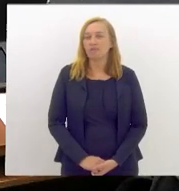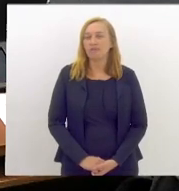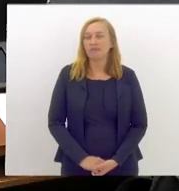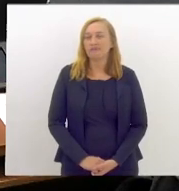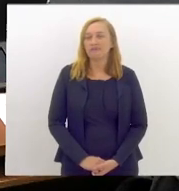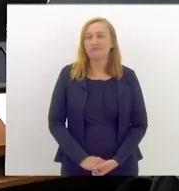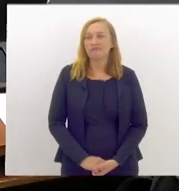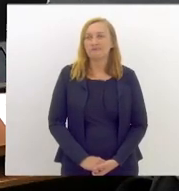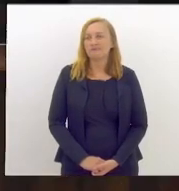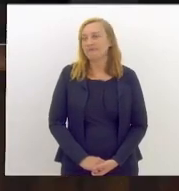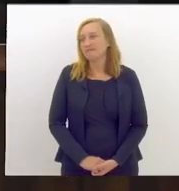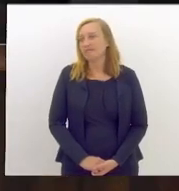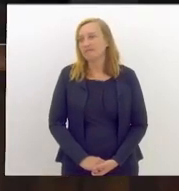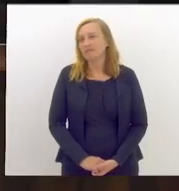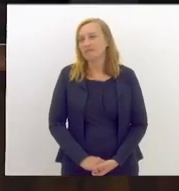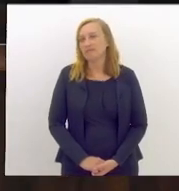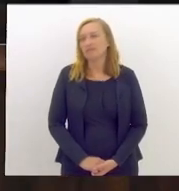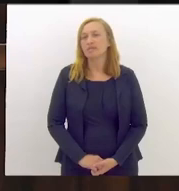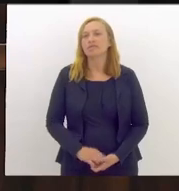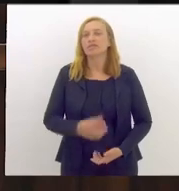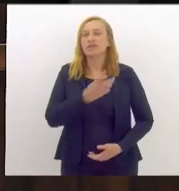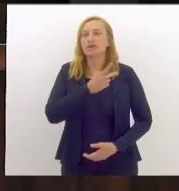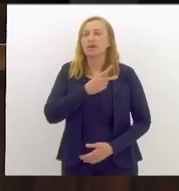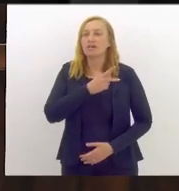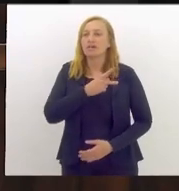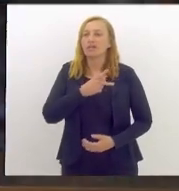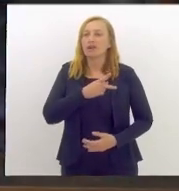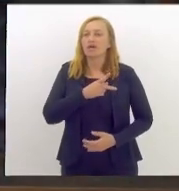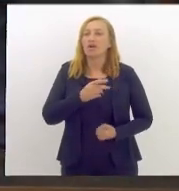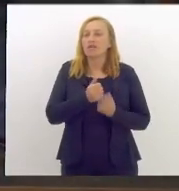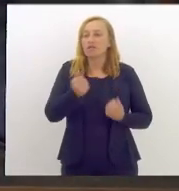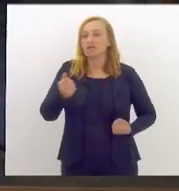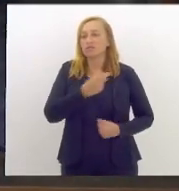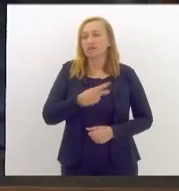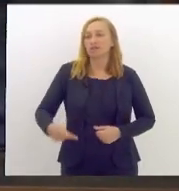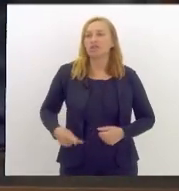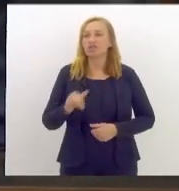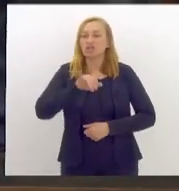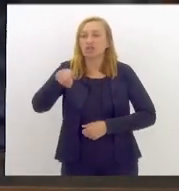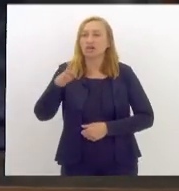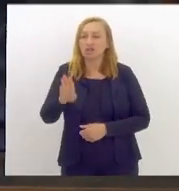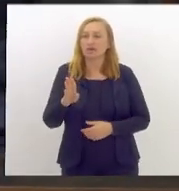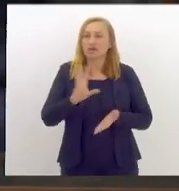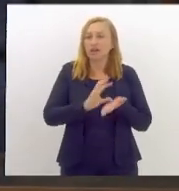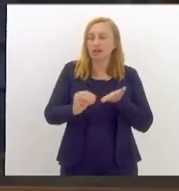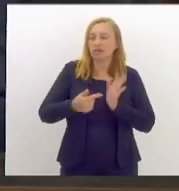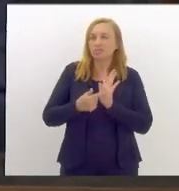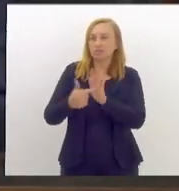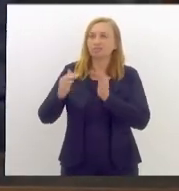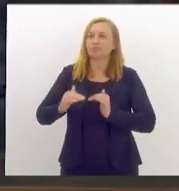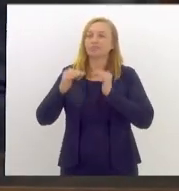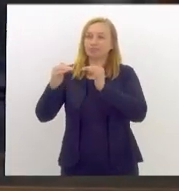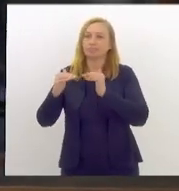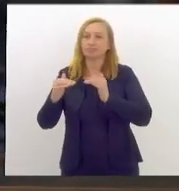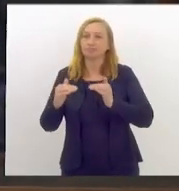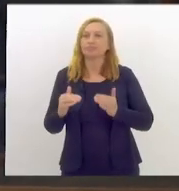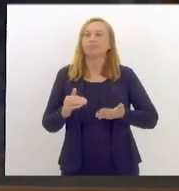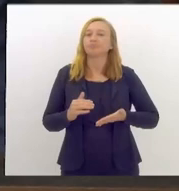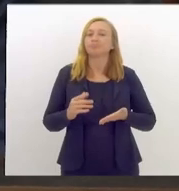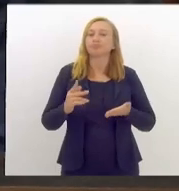passa a palavra ao nosso vice-presidente Jair Ah tá querida ata reflete com exatidão